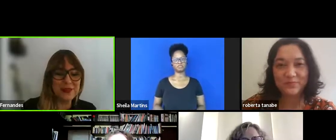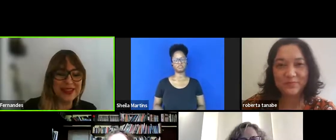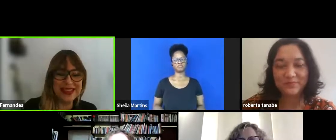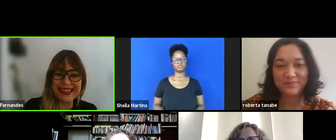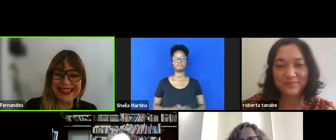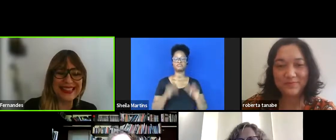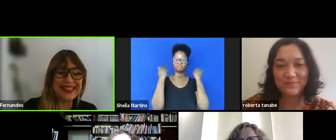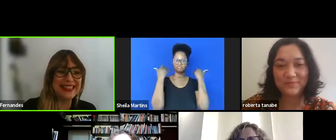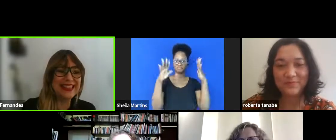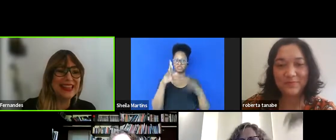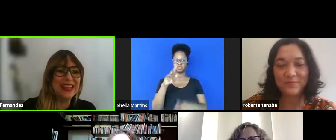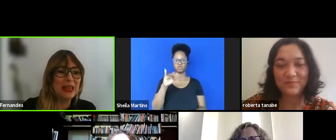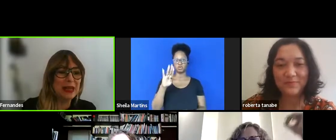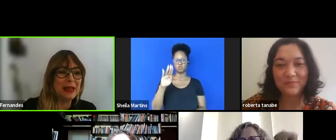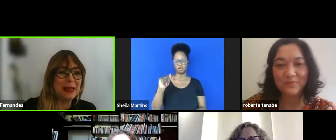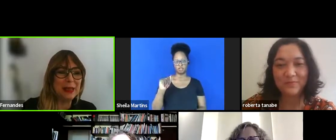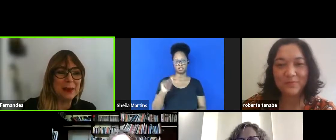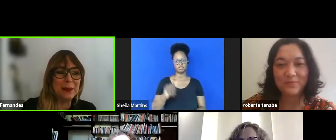Parabéns, Roberta.